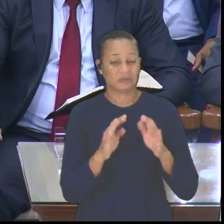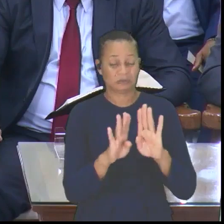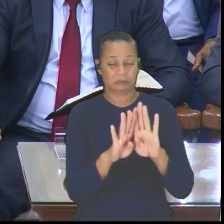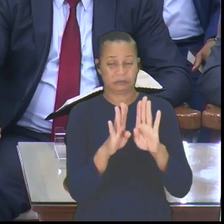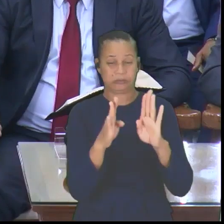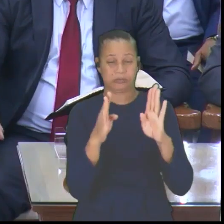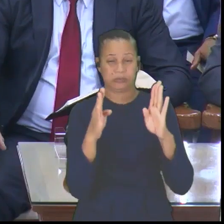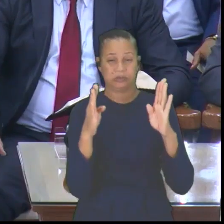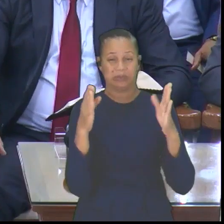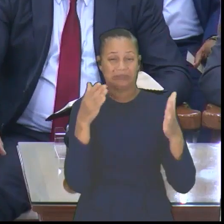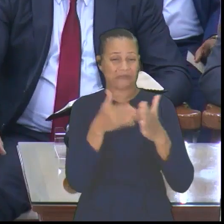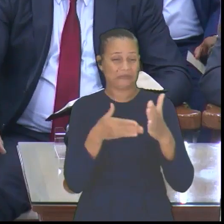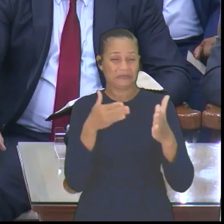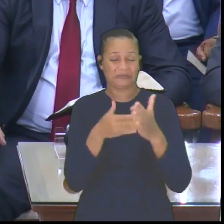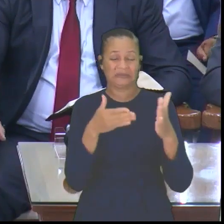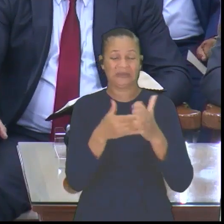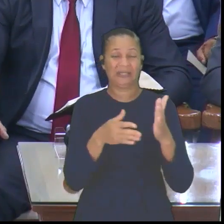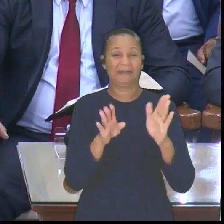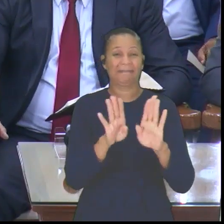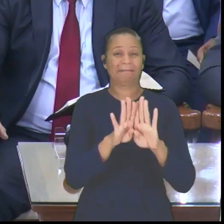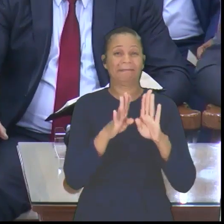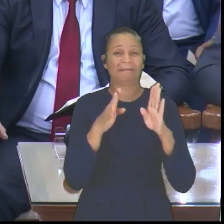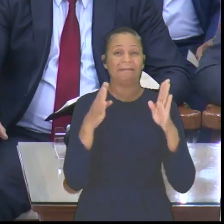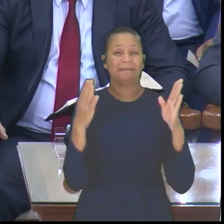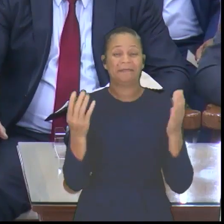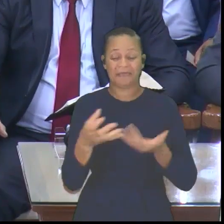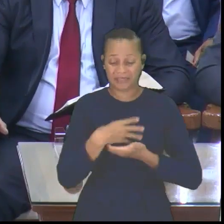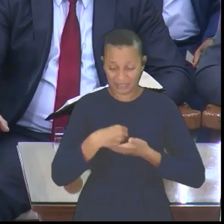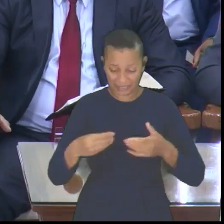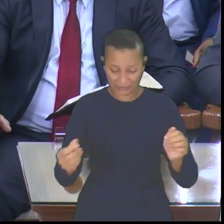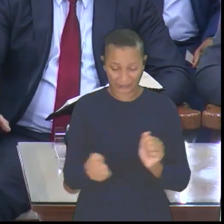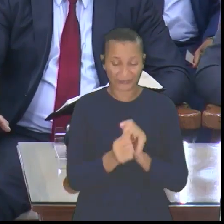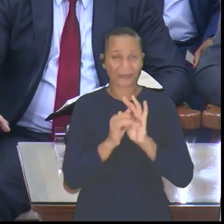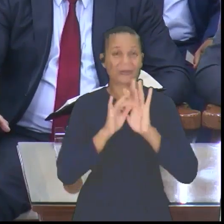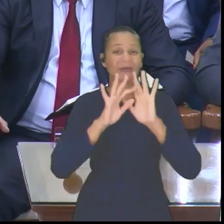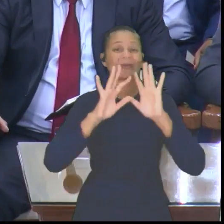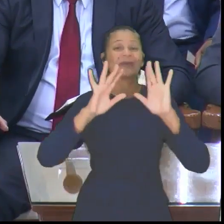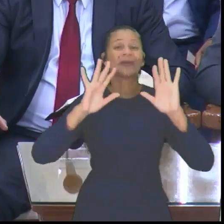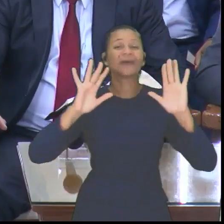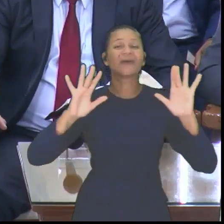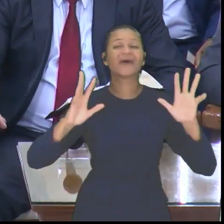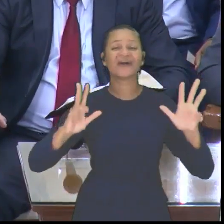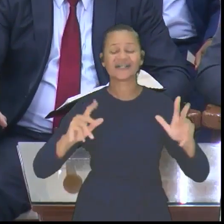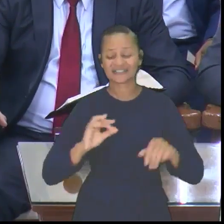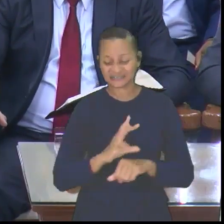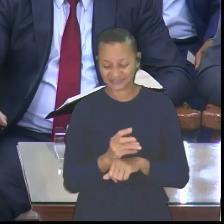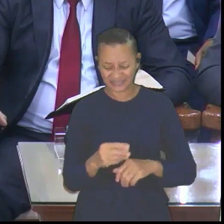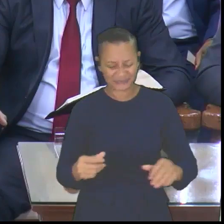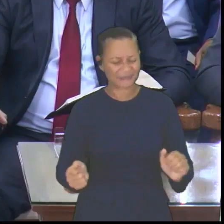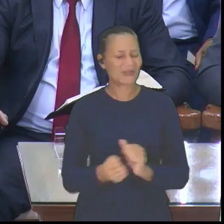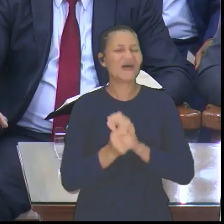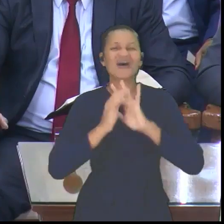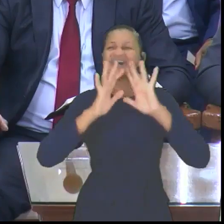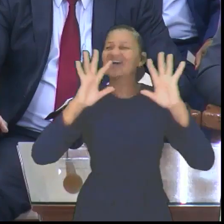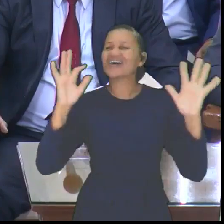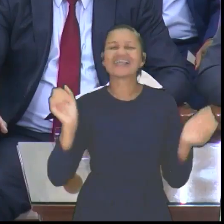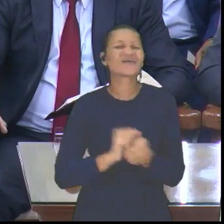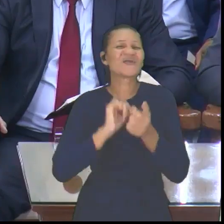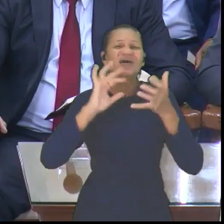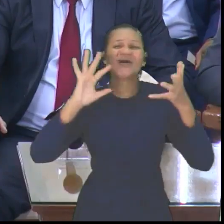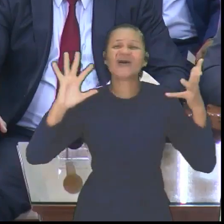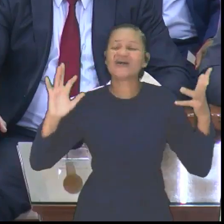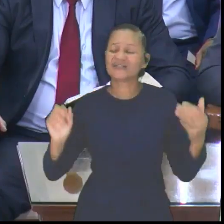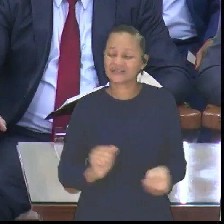se abrir. Oh glória, oh glória. Cadê o glória desta igreja? Oh glória, oh glória, oh glória,